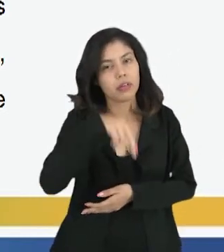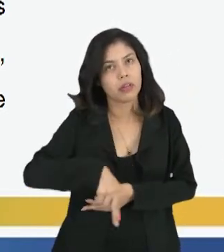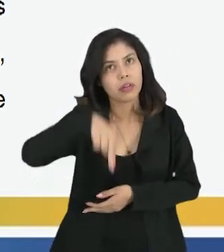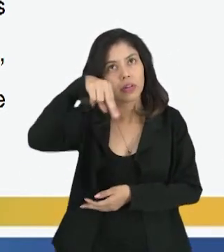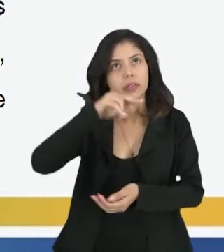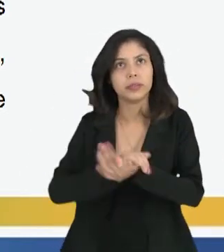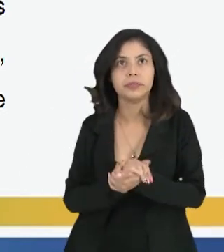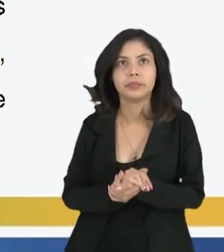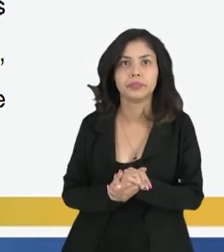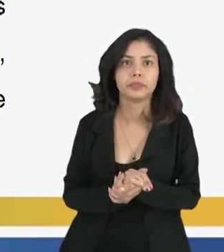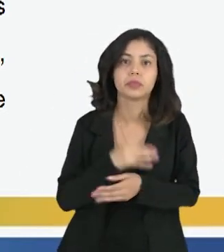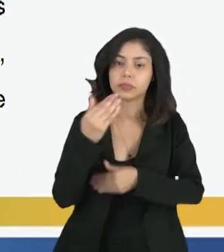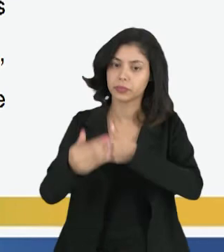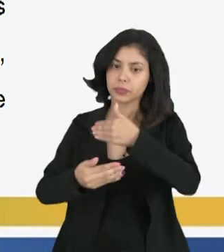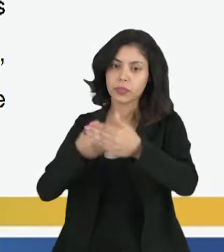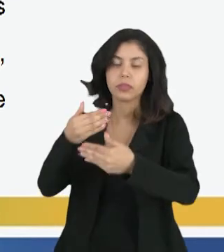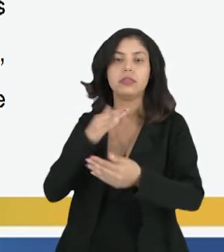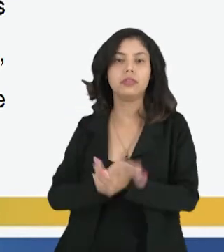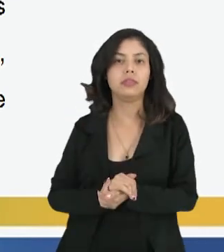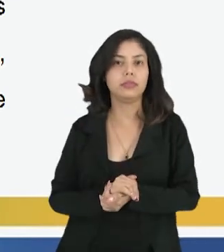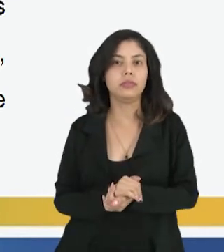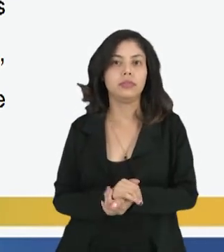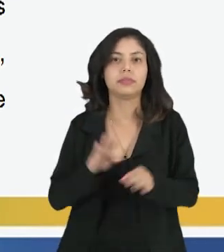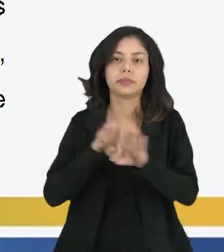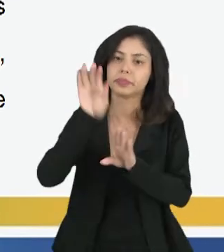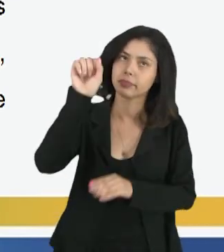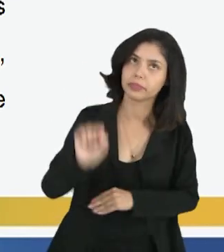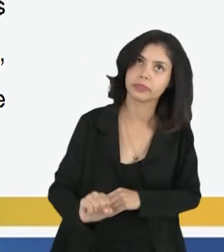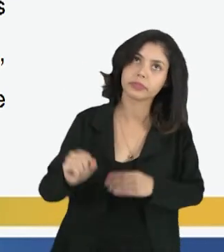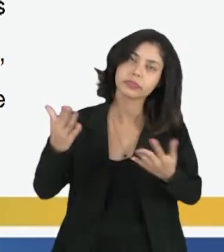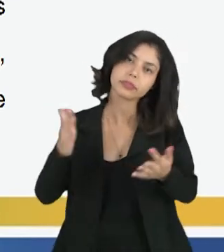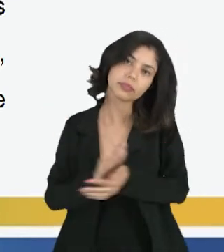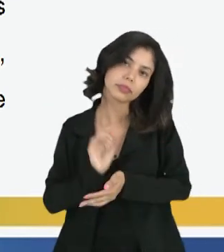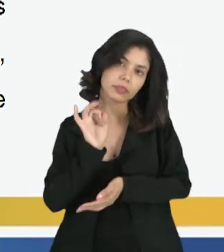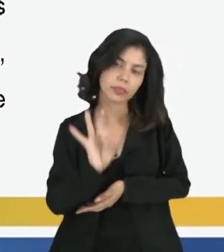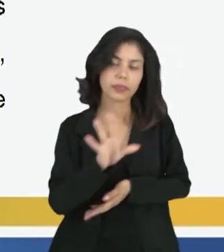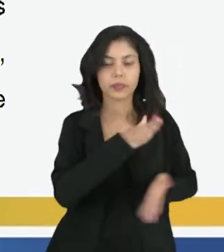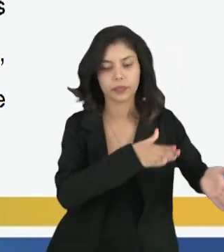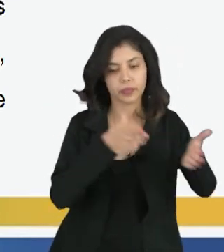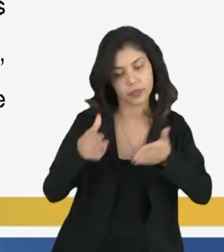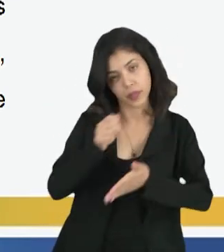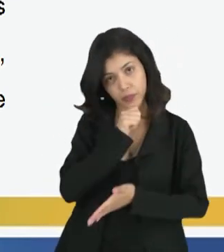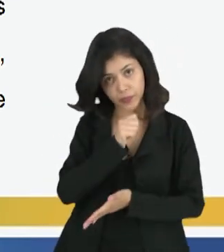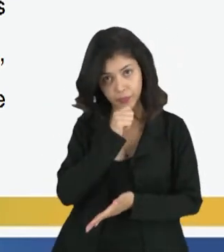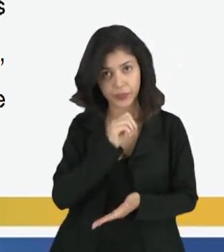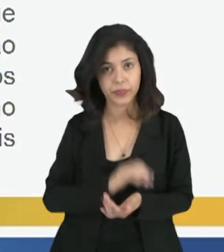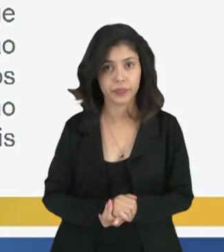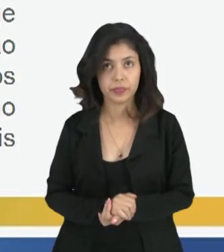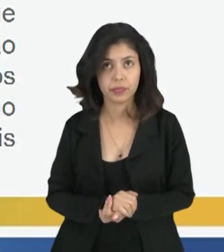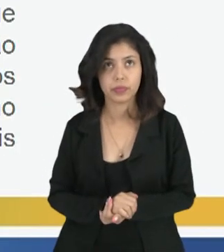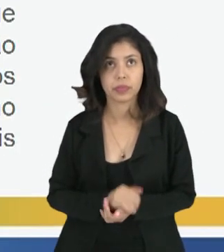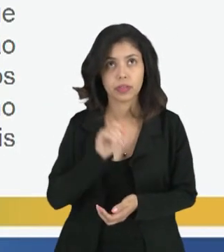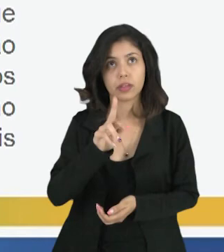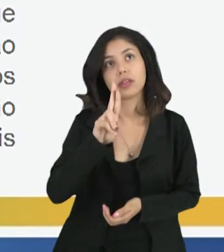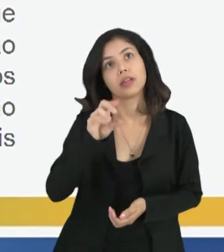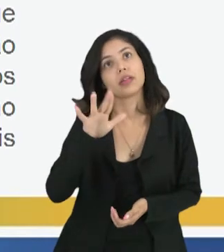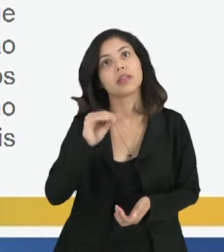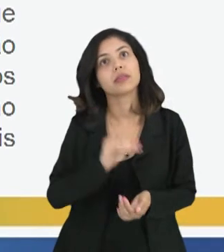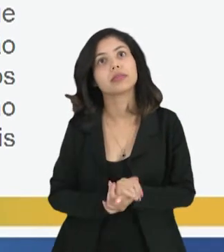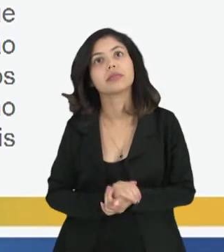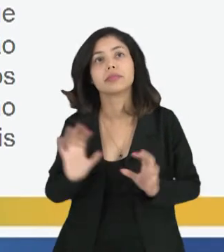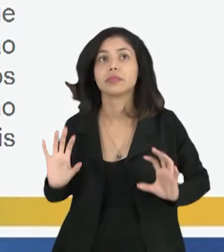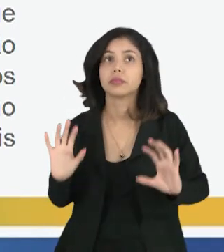norte, é um setor desenvolvido. Embora no sul, você tenha uma parte ainda predominante agrário.